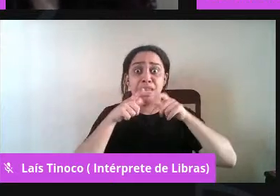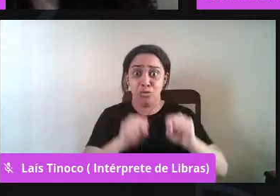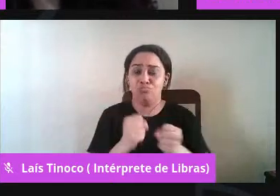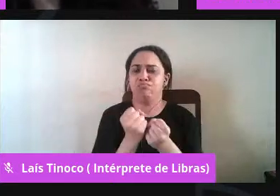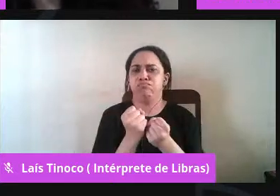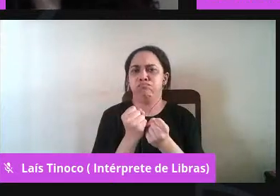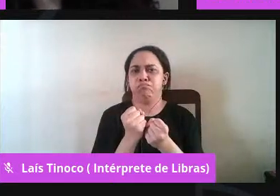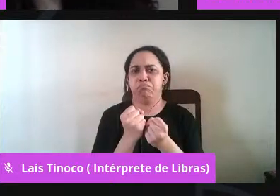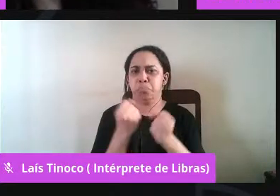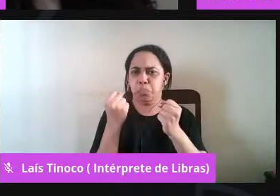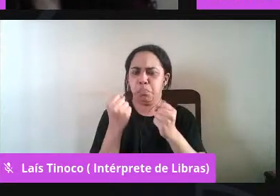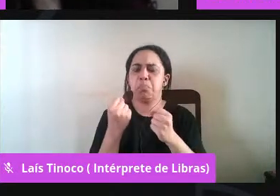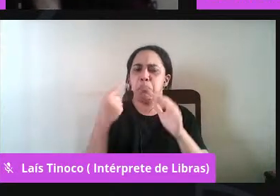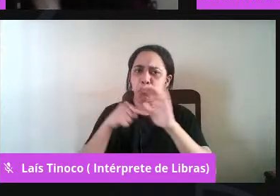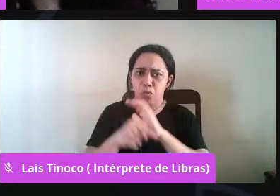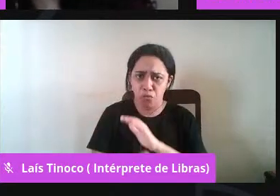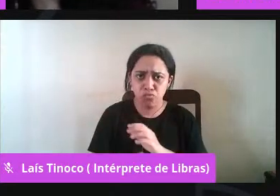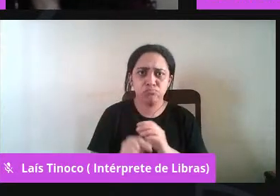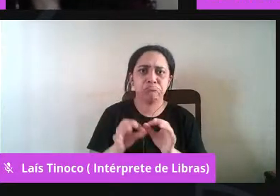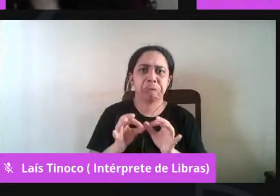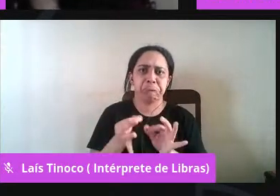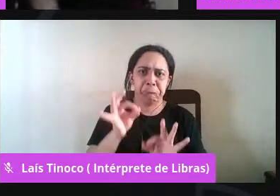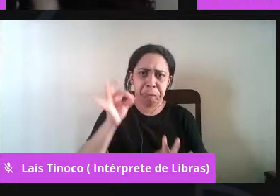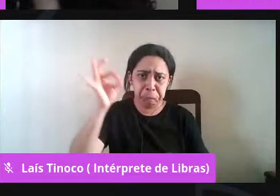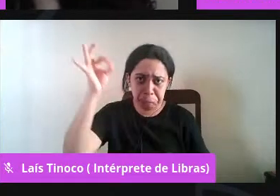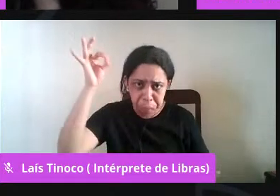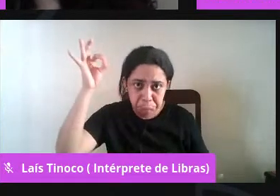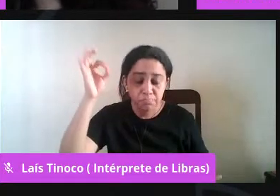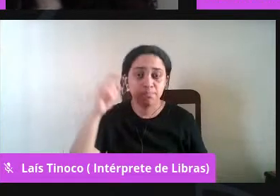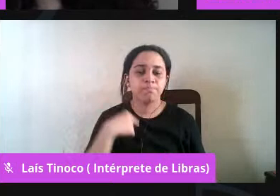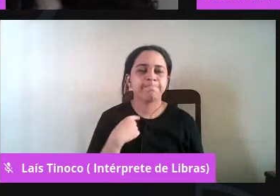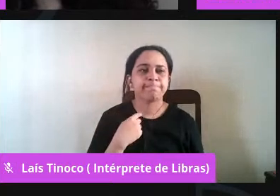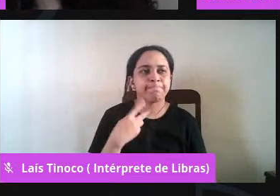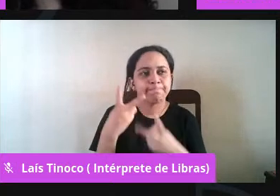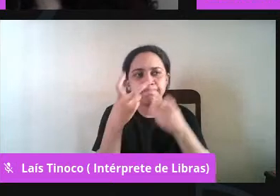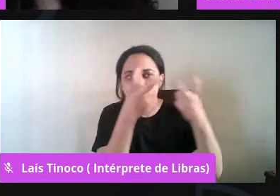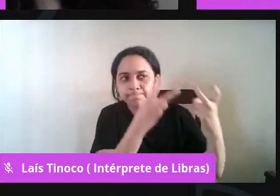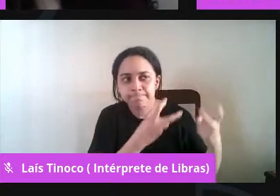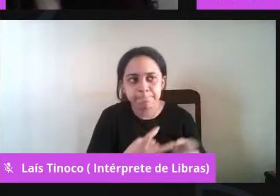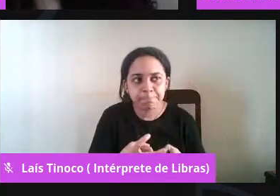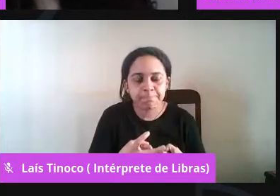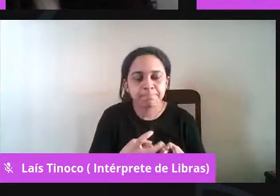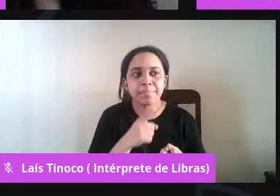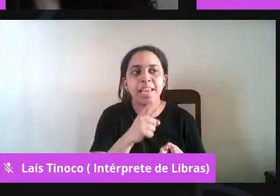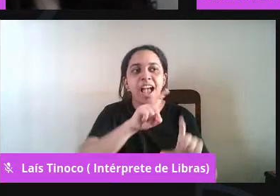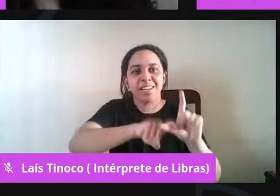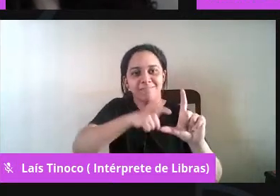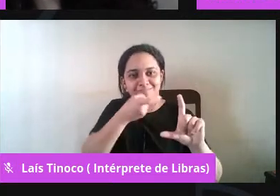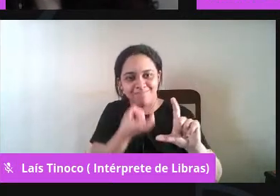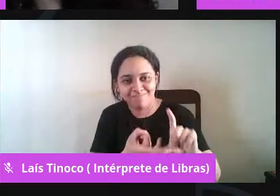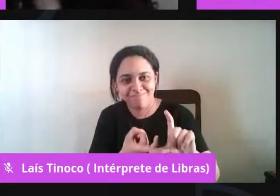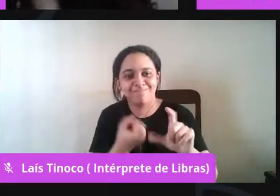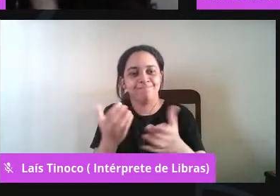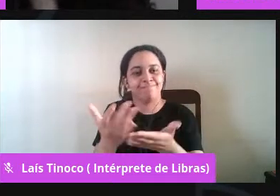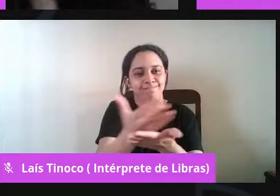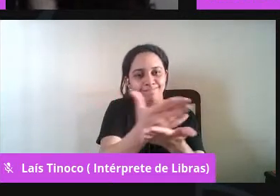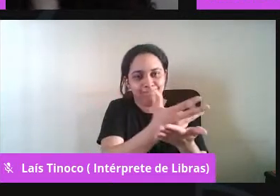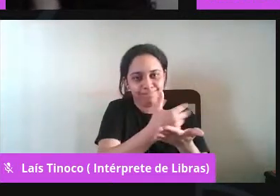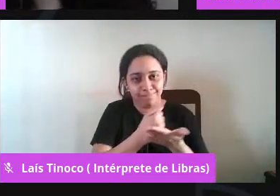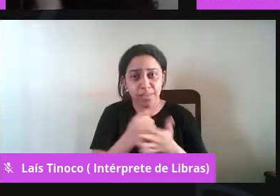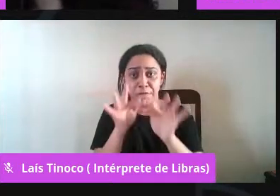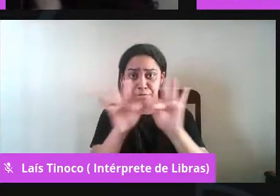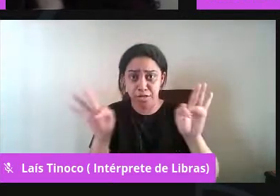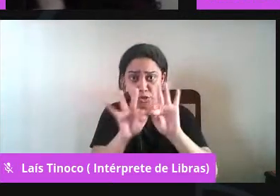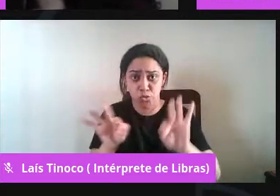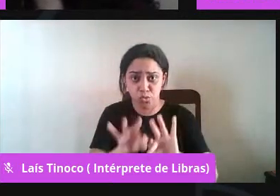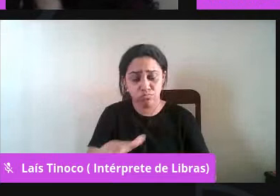tem que ouvir muito, para poder ir dali retirando as expressões idiomáticas, as fraseologias, para poder você fazer